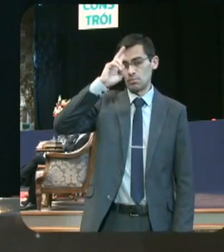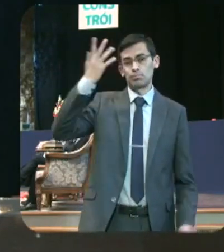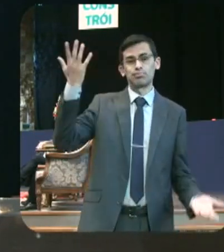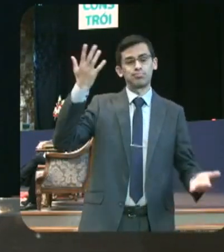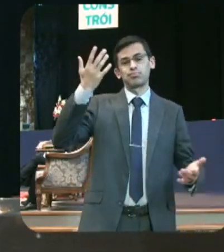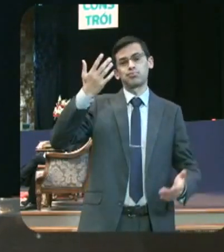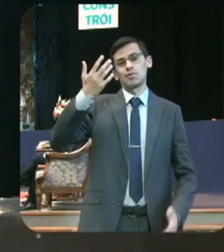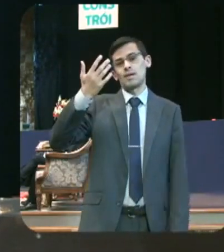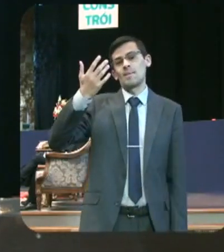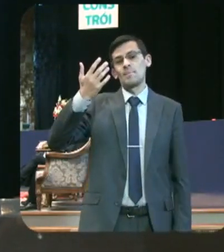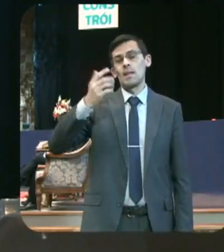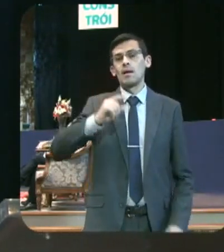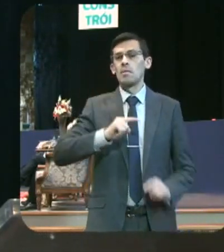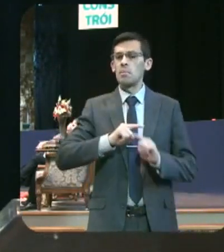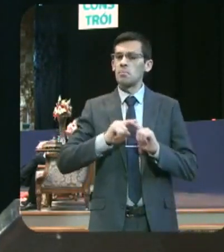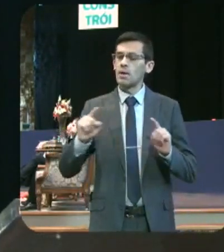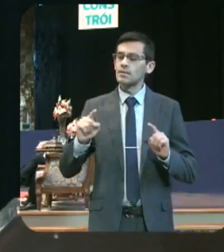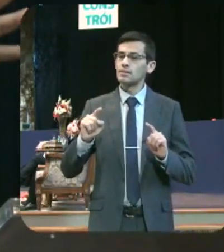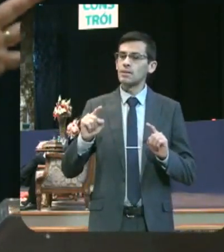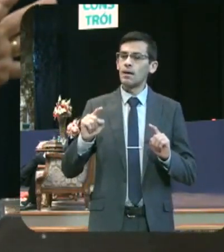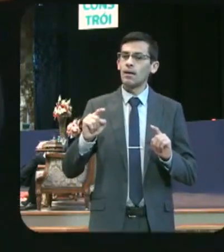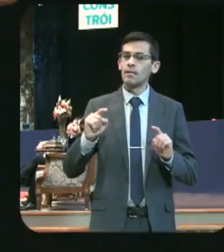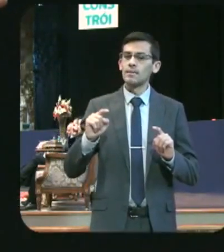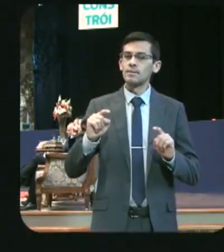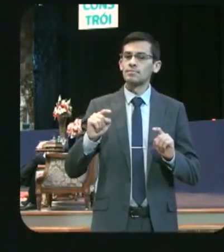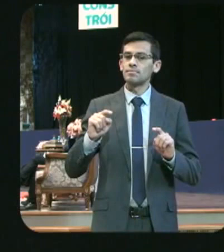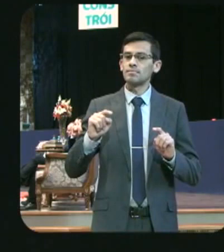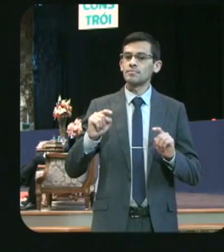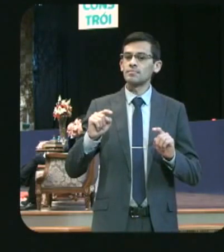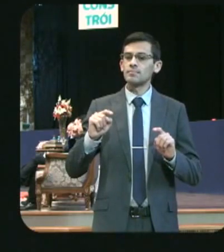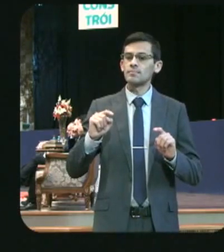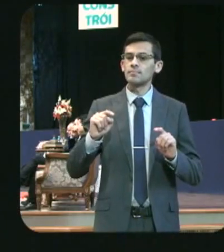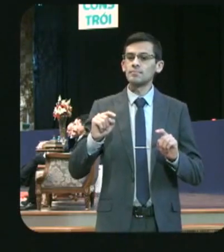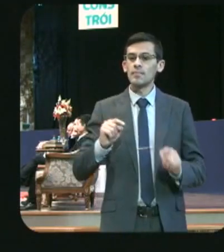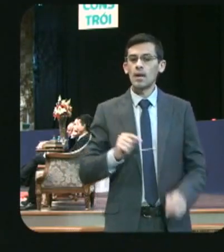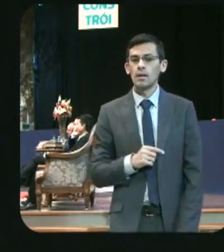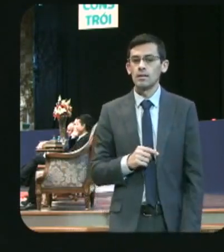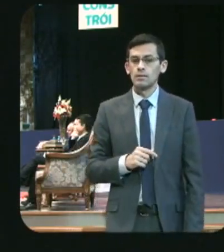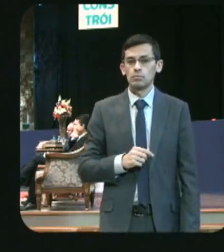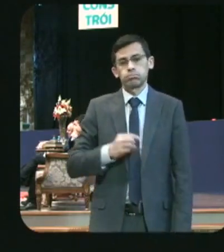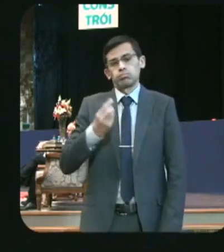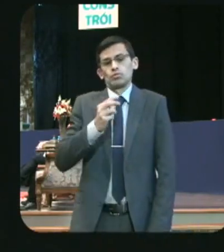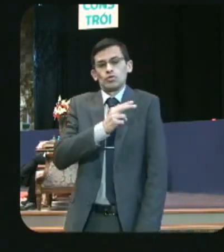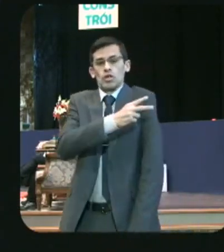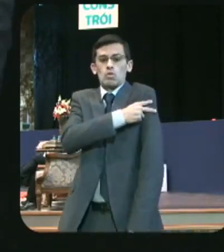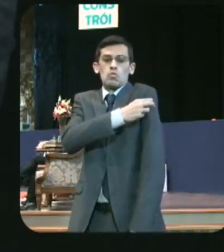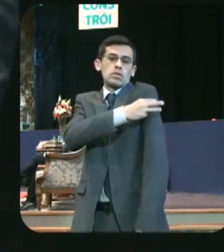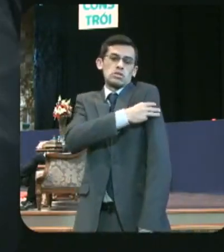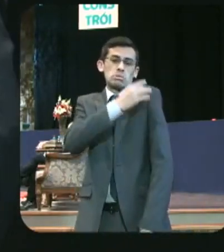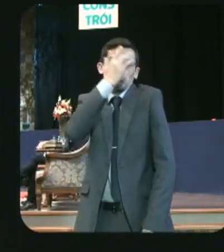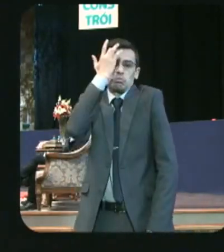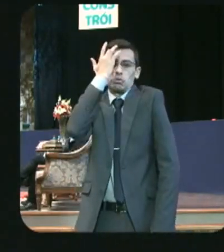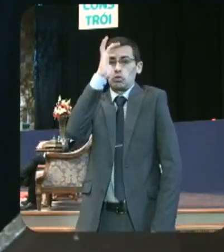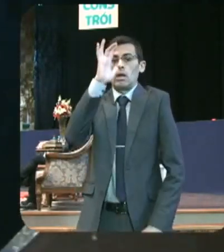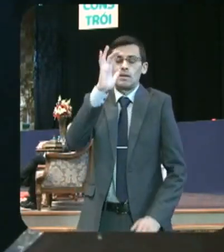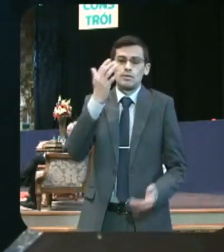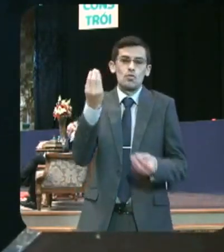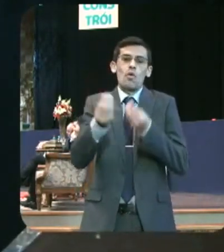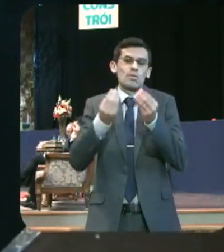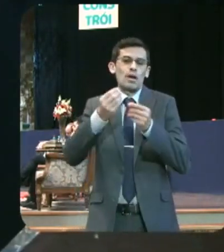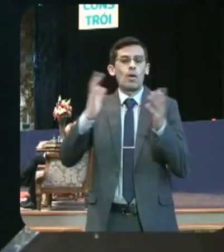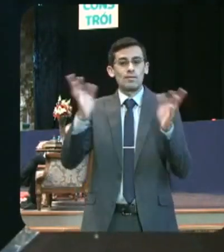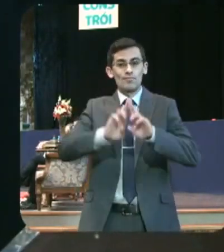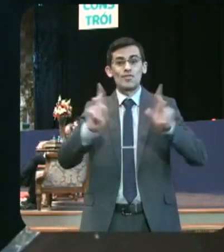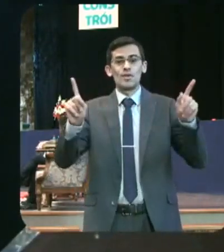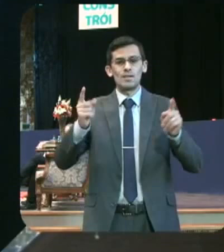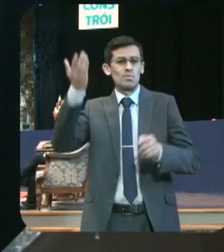né? O que é? Fundamental? Não, o que é isso aí? Médio, ensino médio, mudou tanto, já